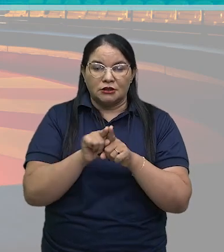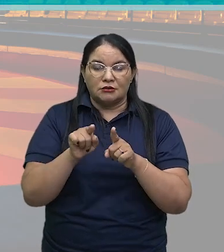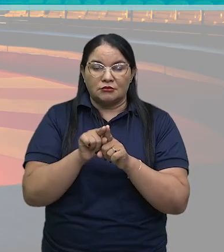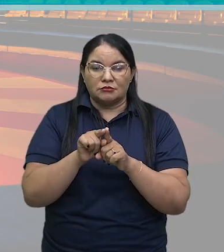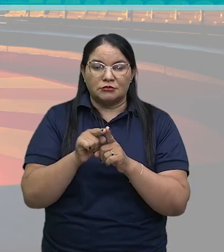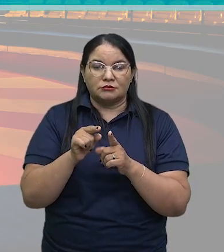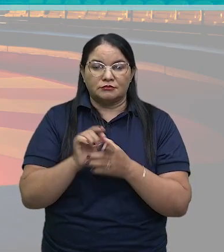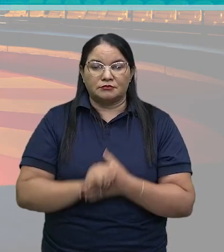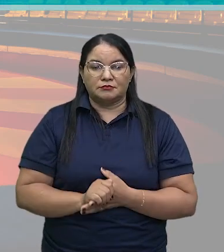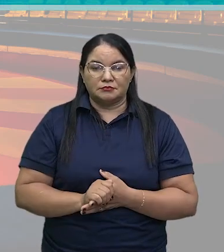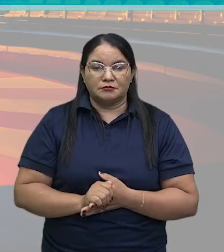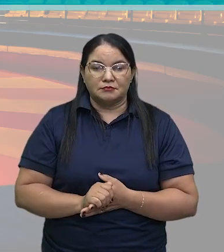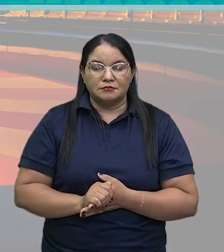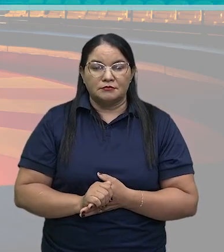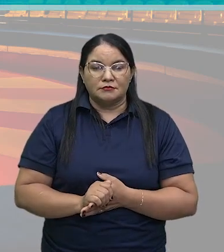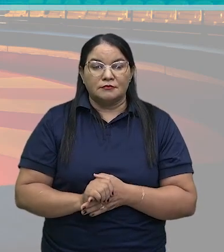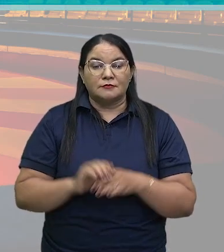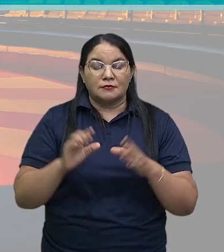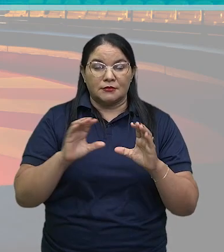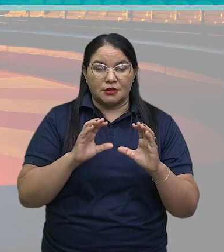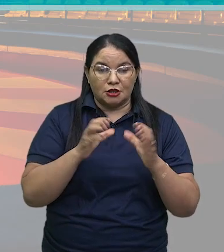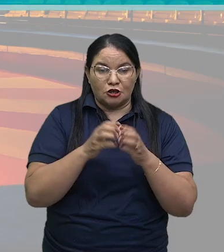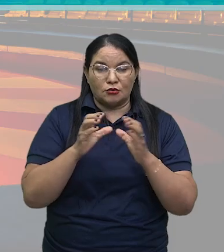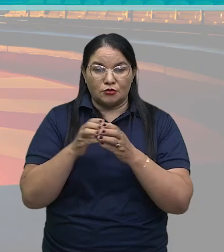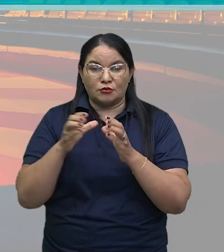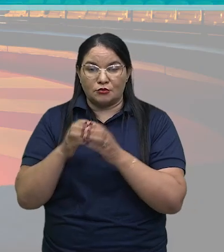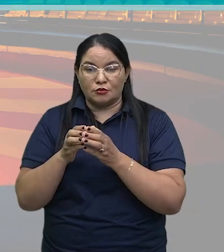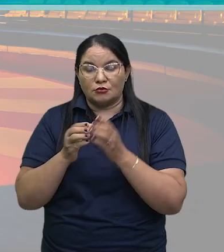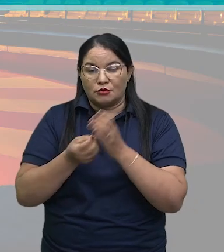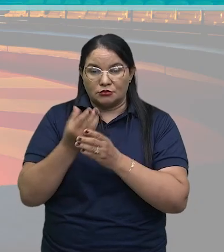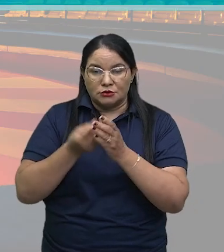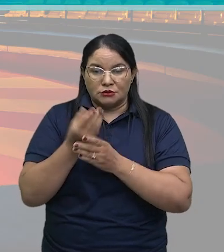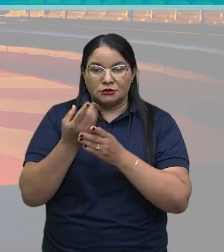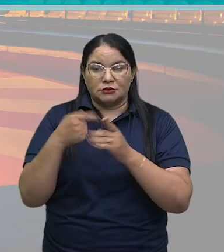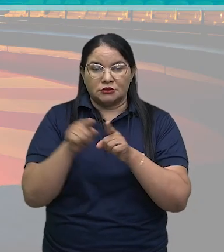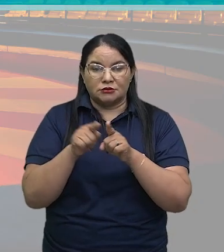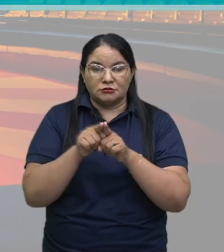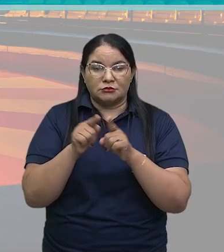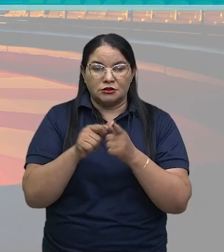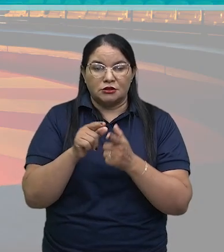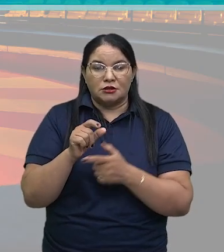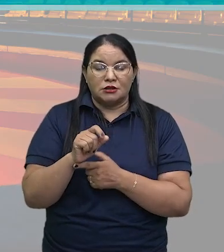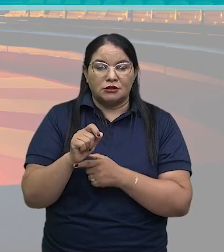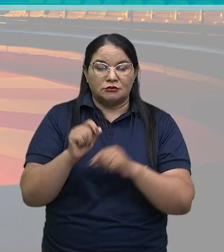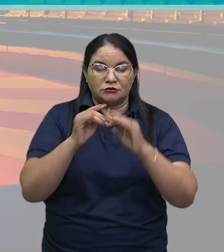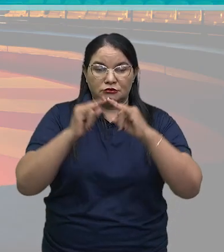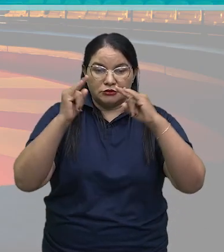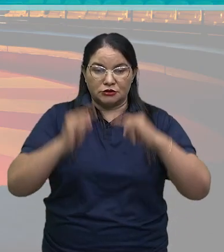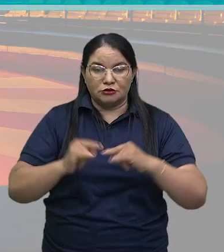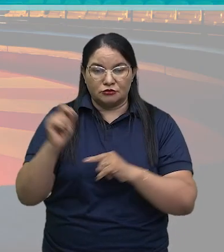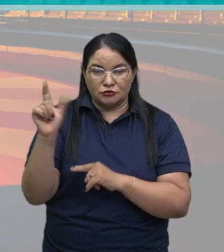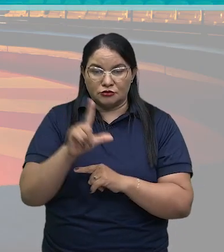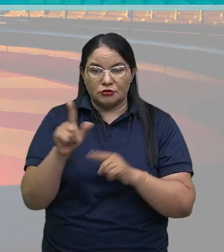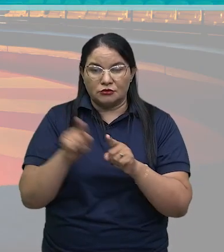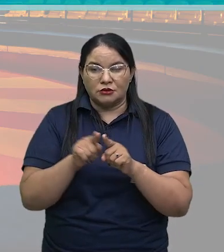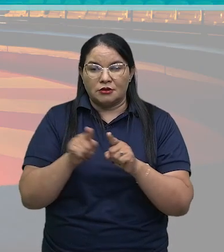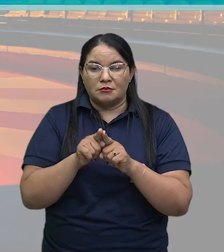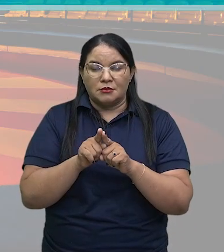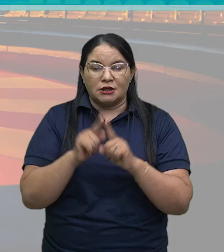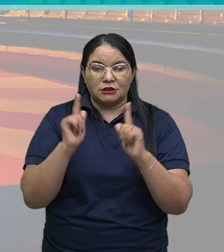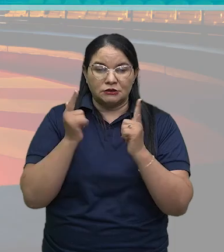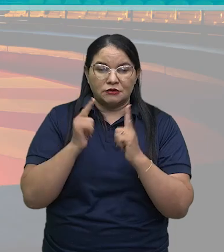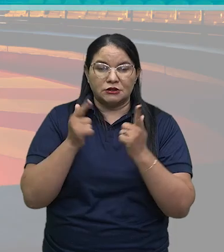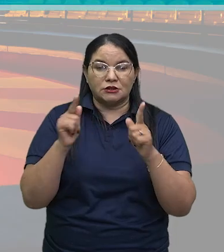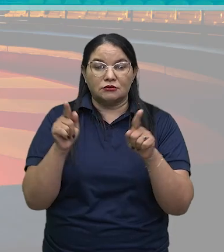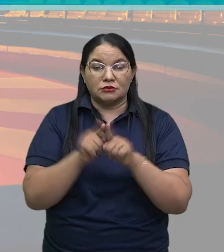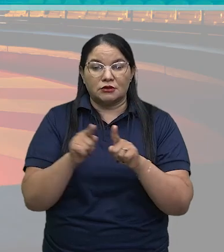e circulação. Companhias comerciais, grandes produções como o Circo du Soleil e mídias de